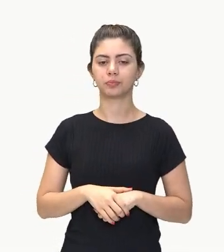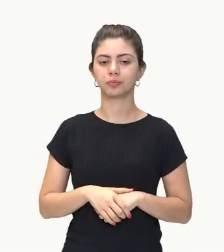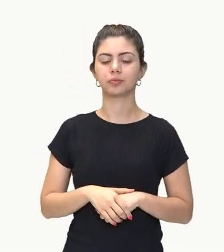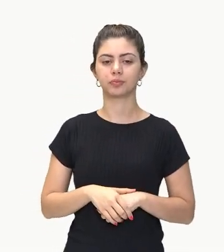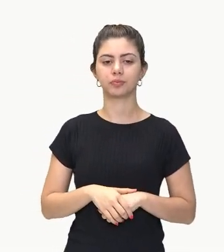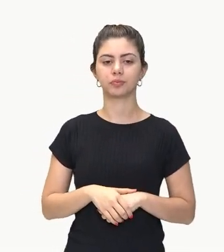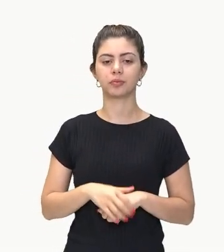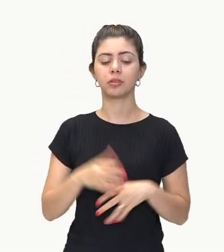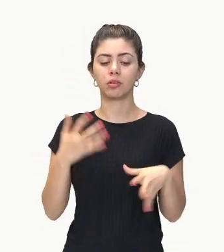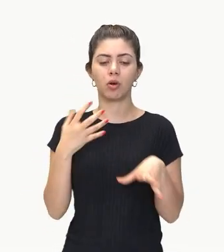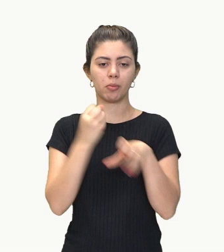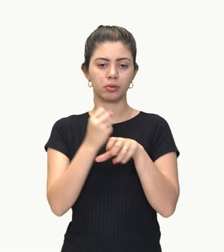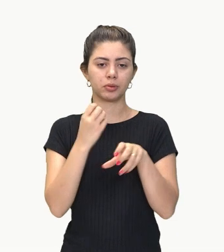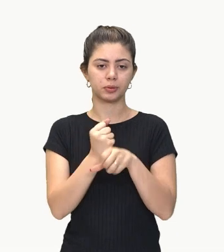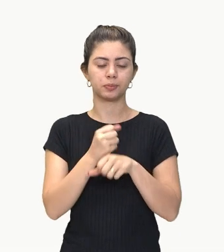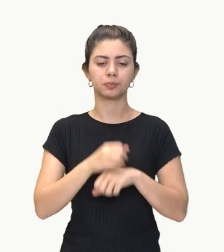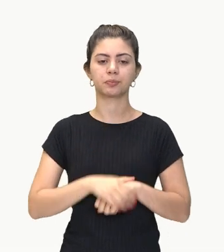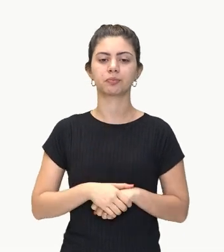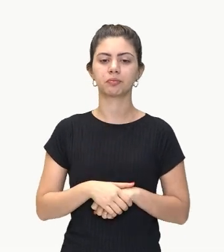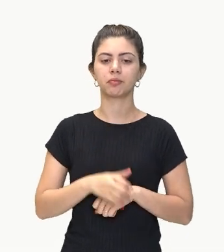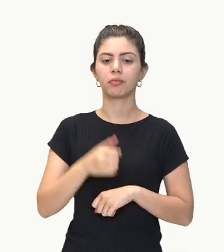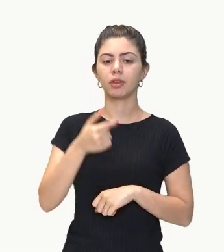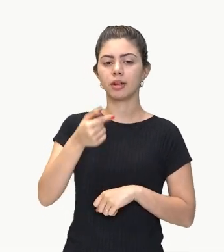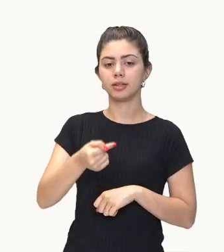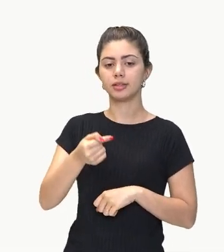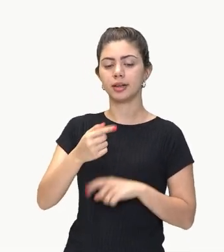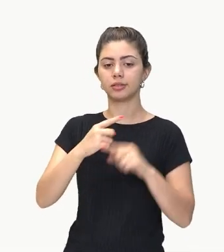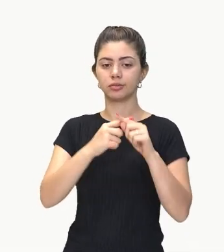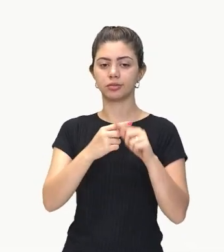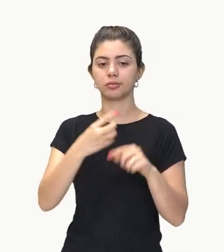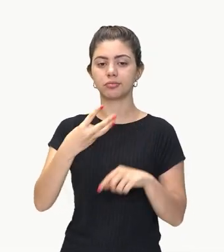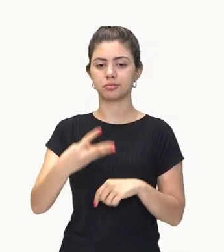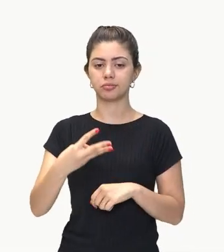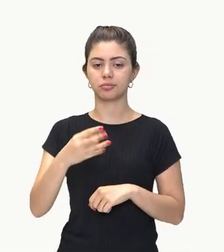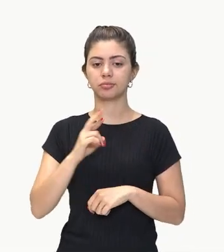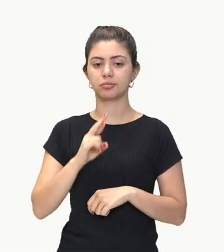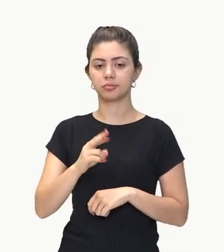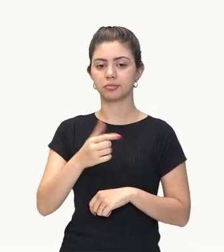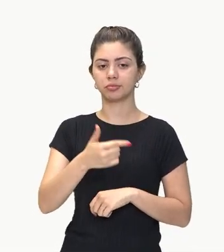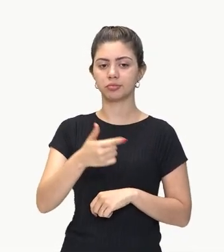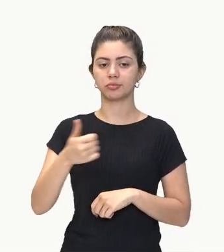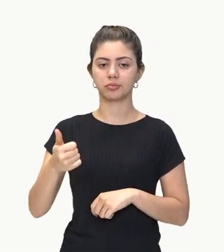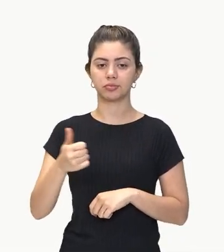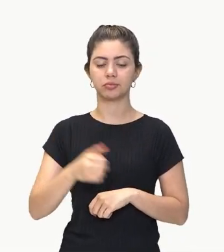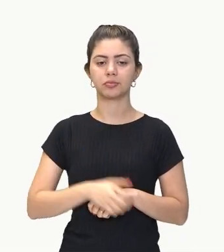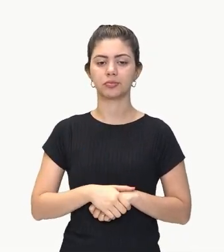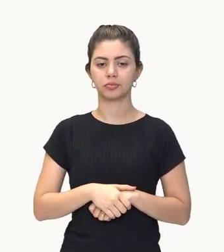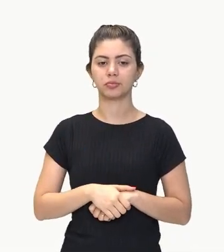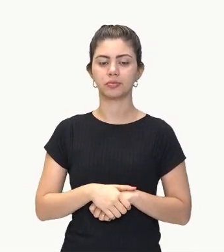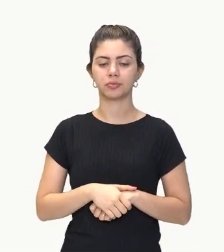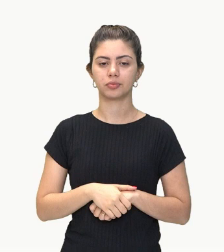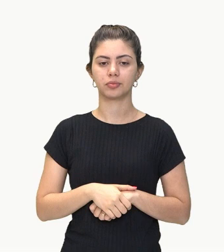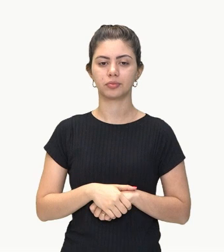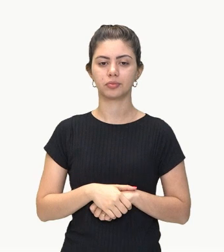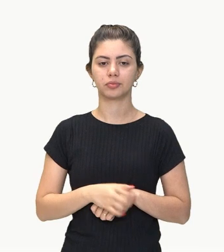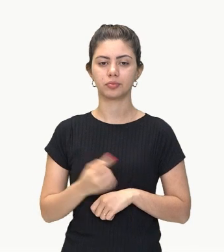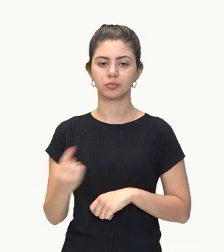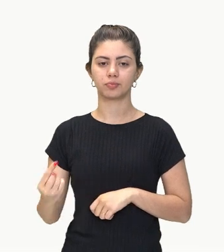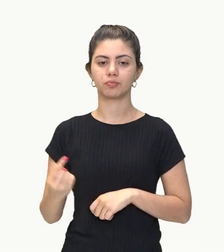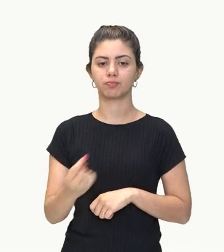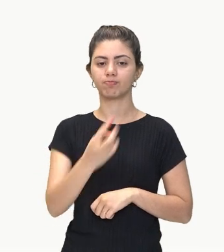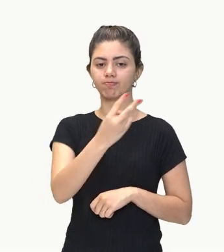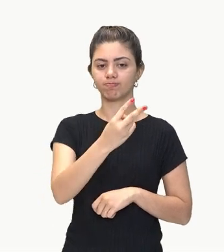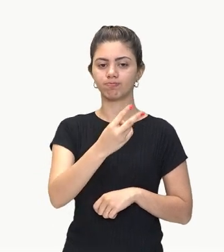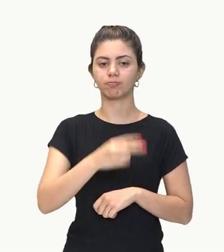minha multiplicação. Ó. 7 vezes 3, 21. Fica 1 aqui,